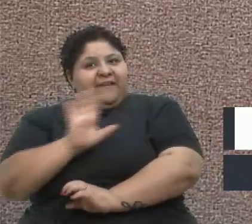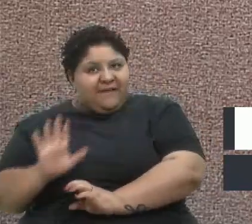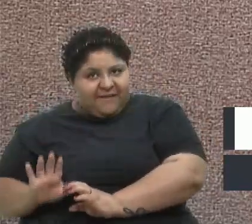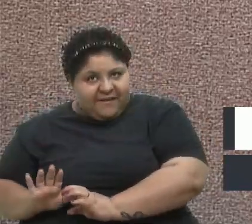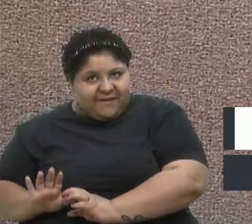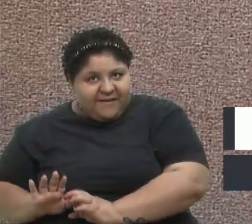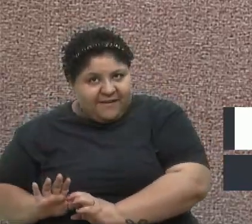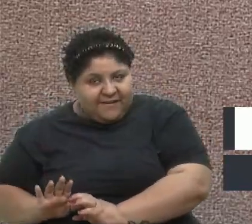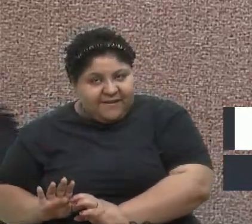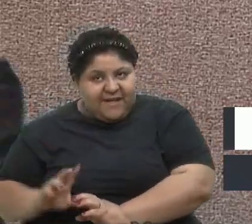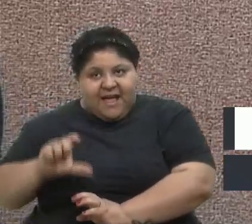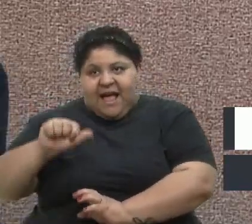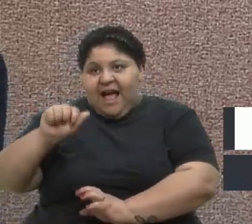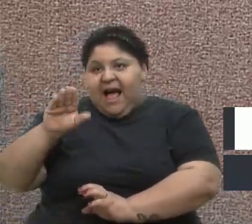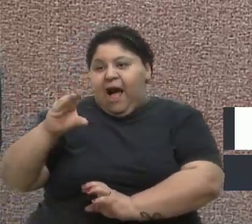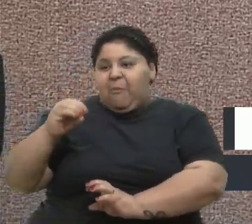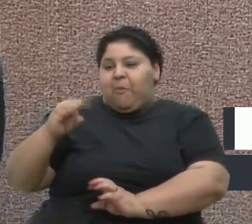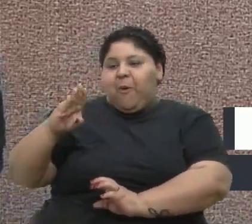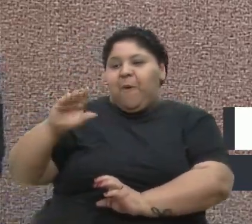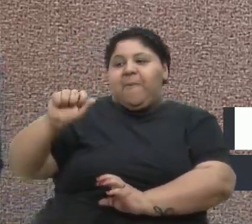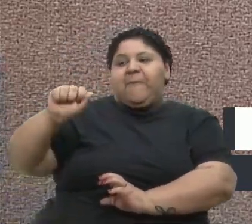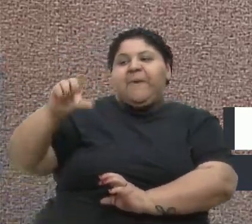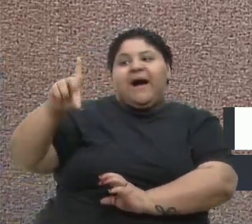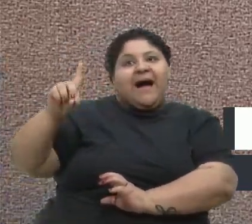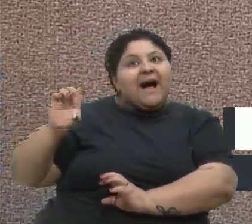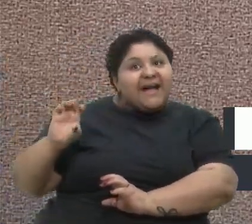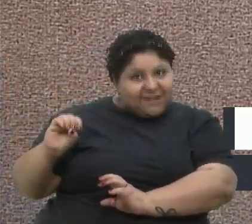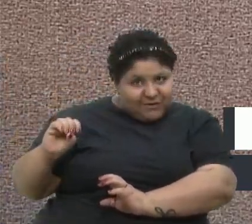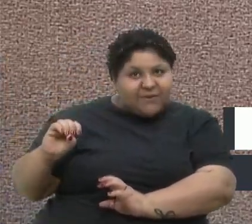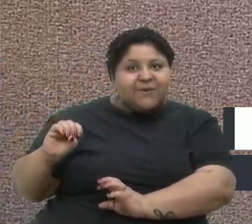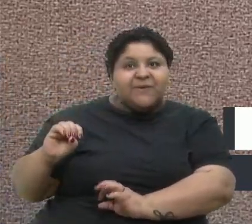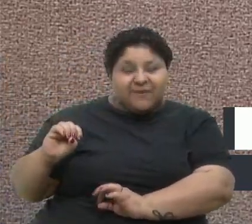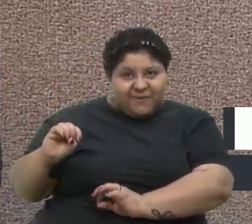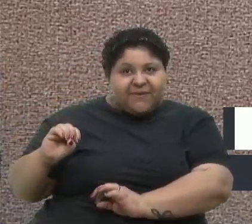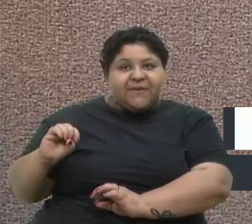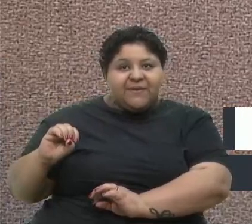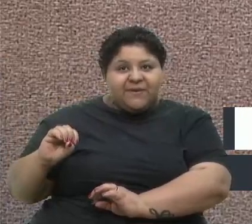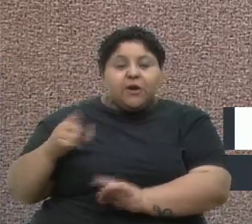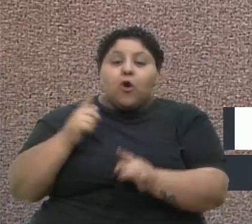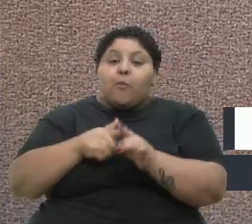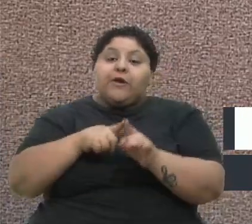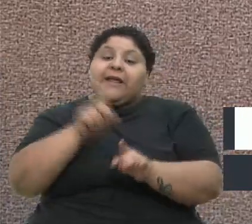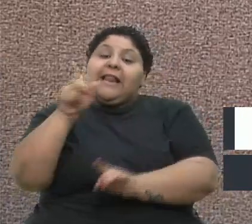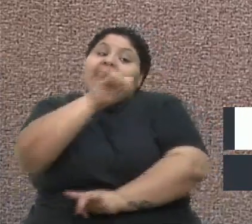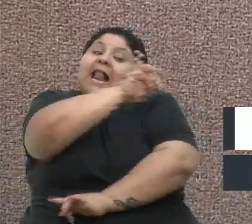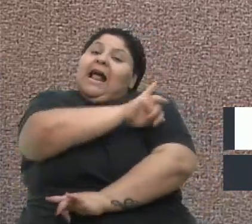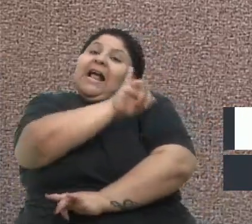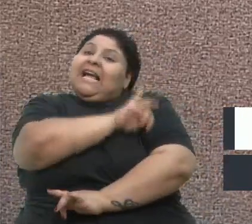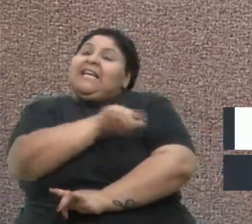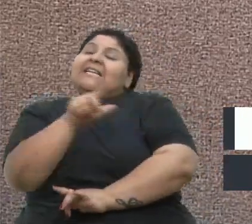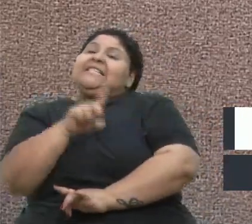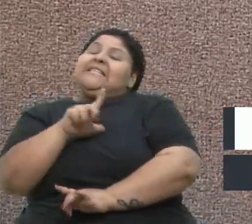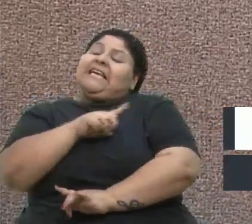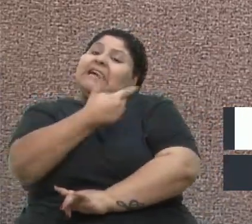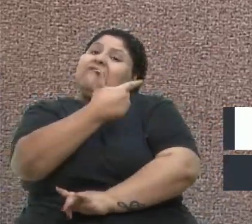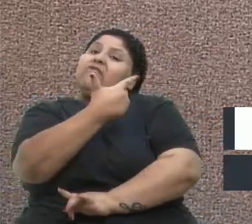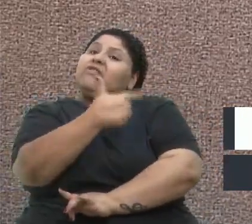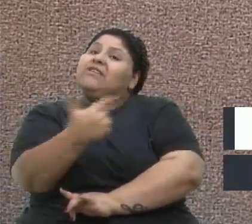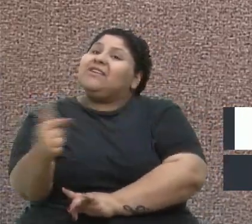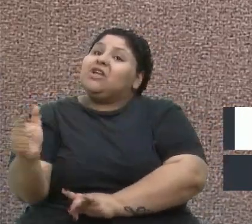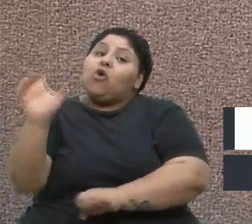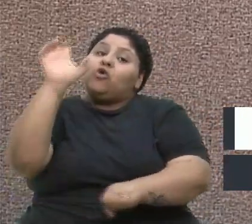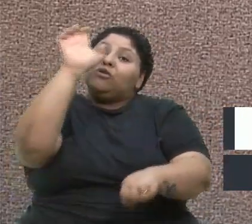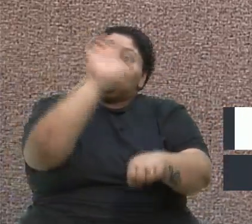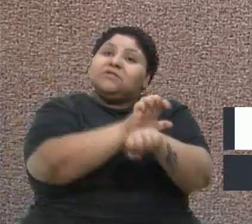ficar com abobado só, né? Mas me permita usar e acrescentar o abobadão, porque o Rio de Janeiro vive um outro